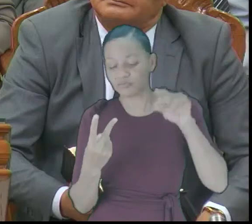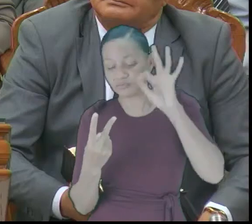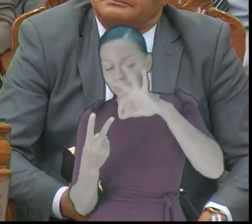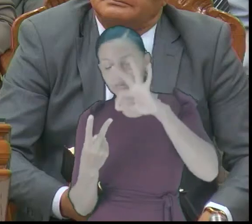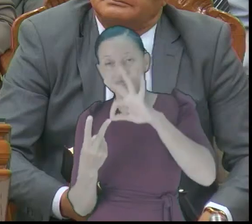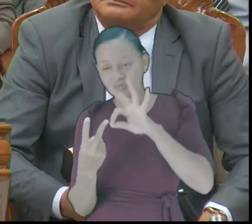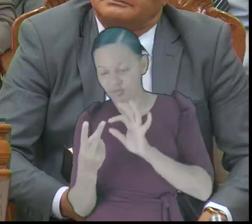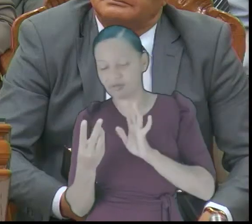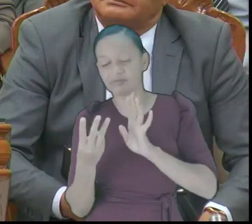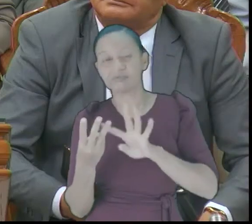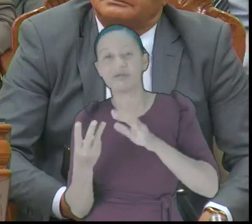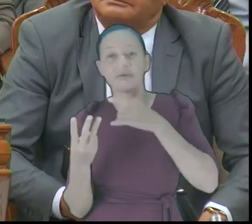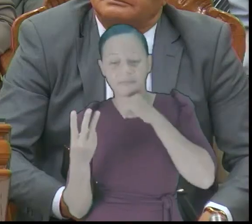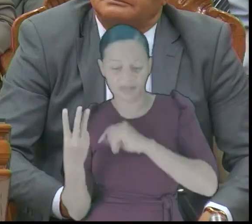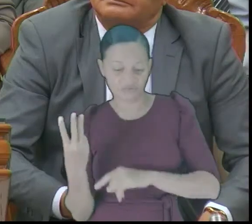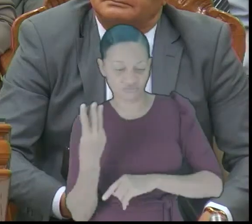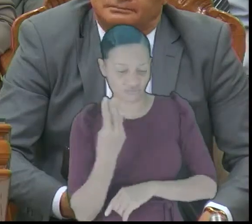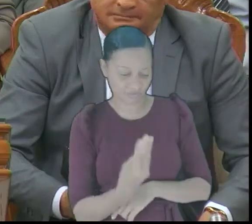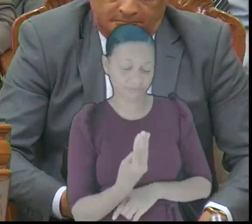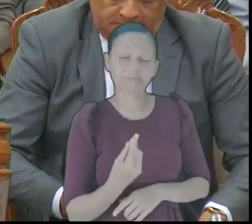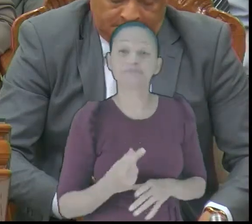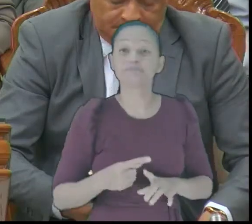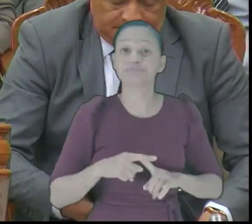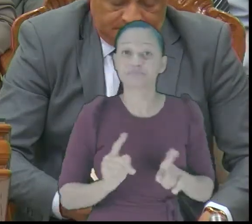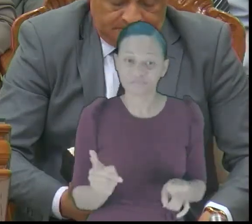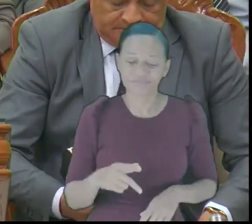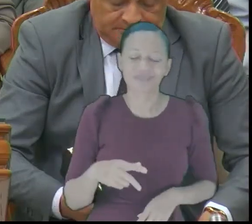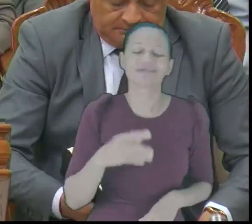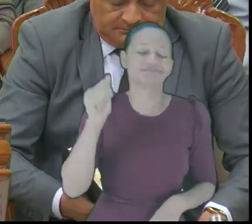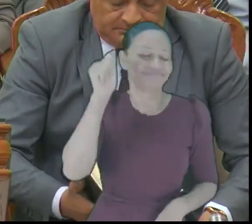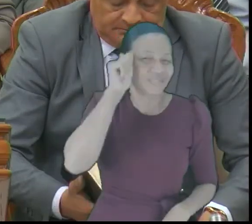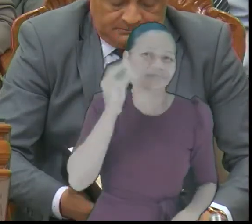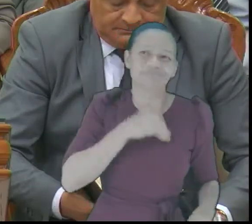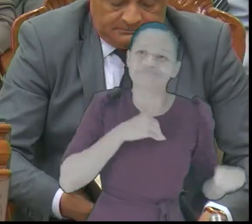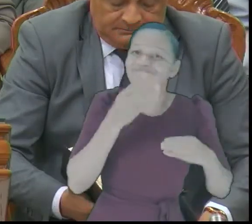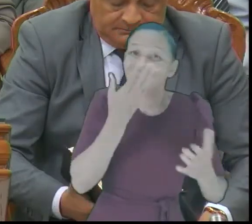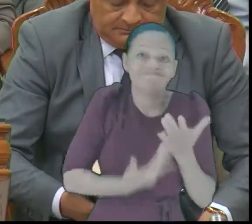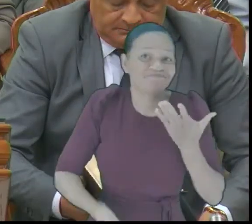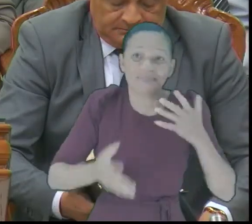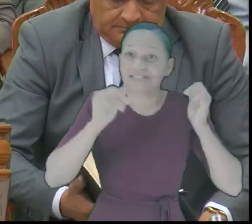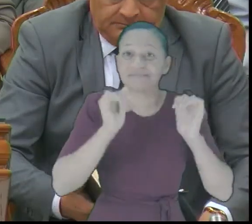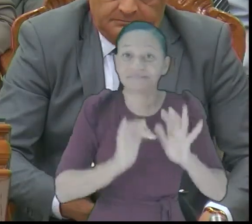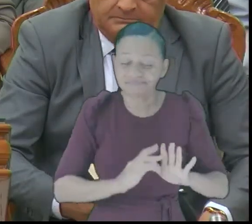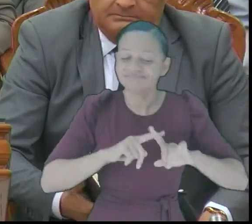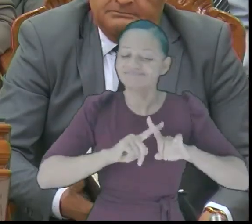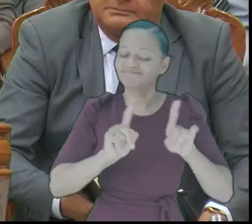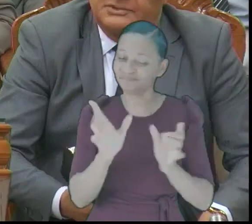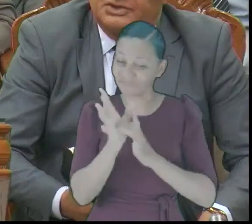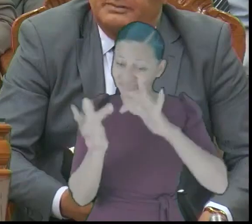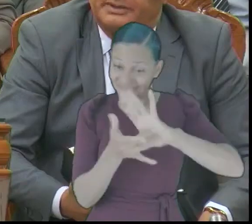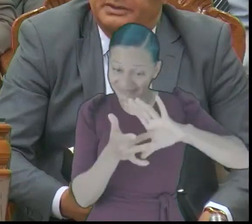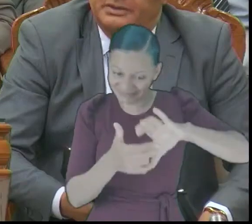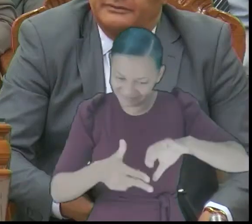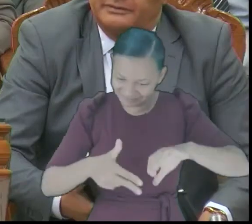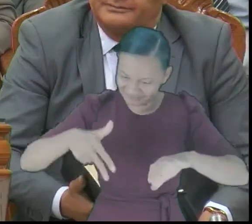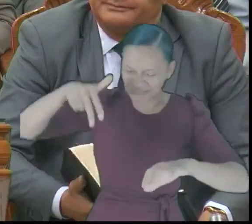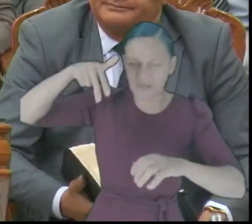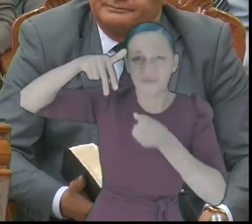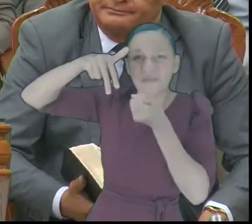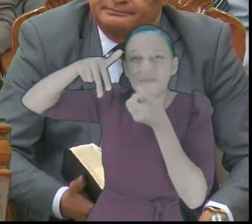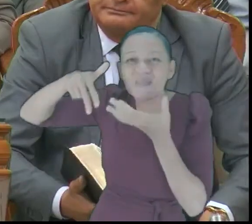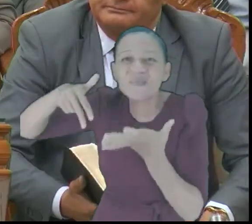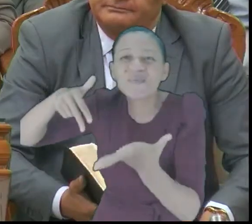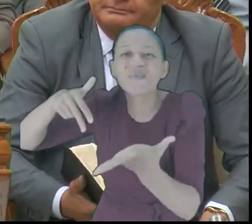Santo. Então, Deus soprou a primeira vez, mas Adão pecou. Perdeu a bênção. Quando Jesus ressuscita, Jesus sopra de